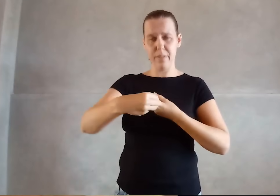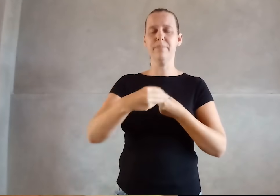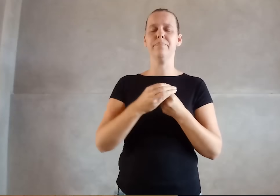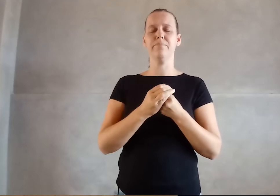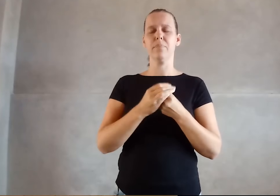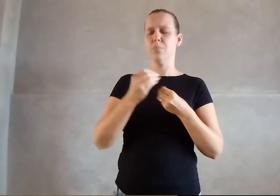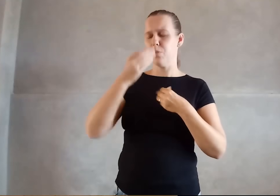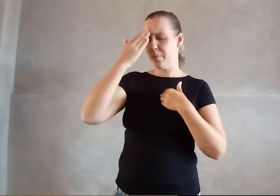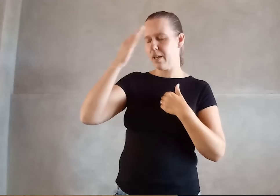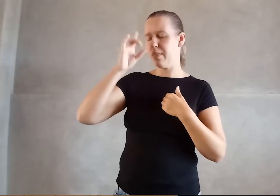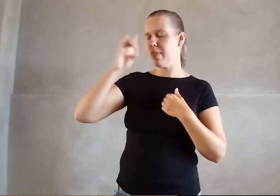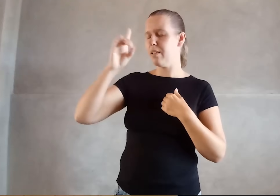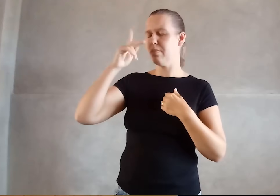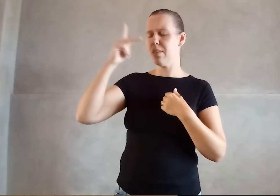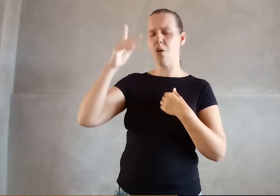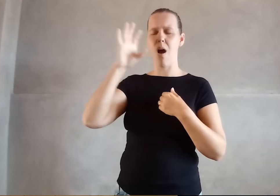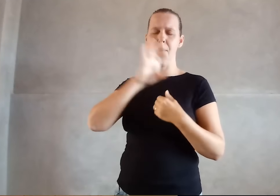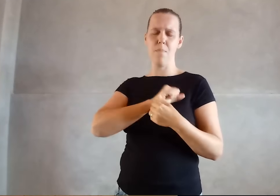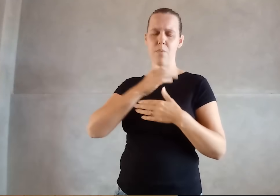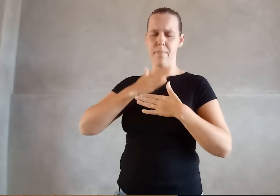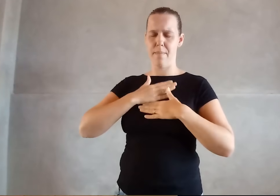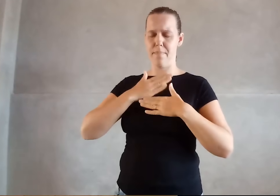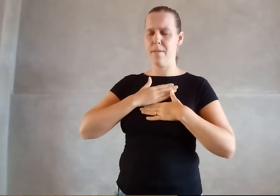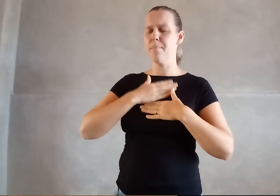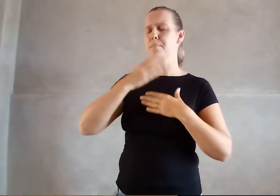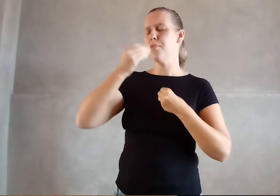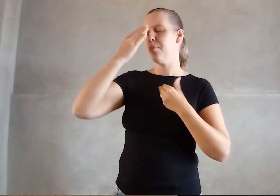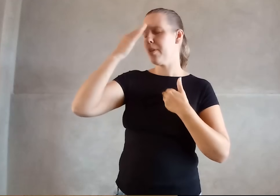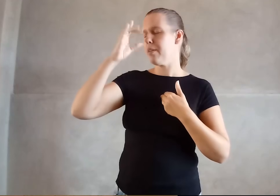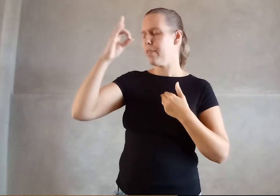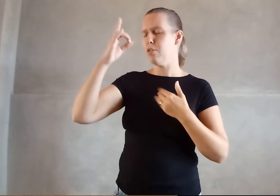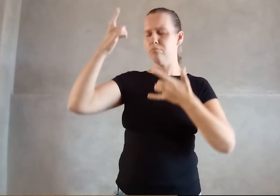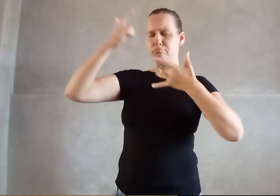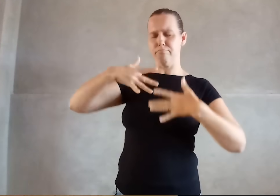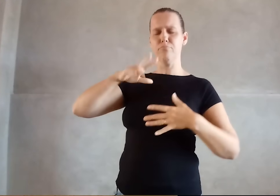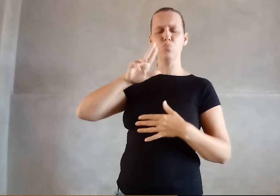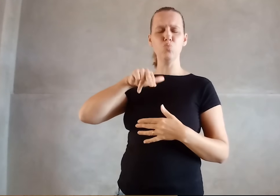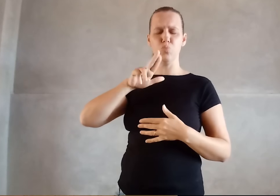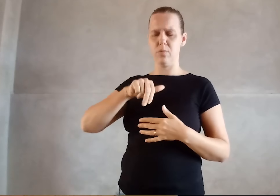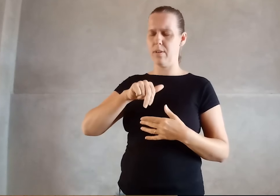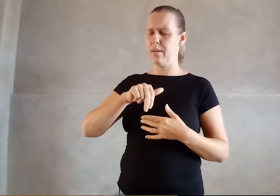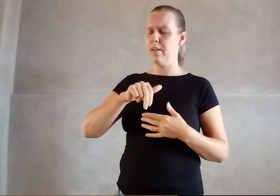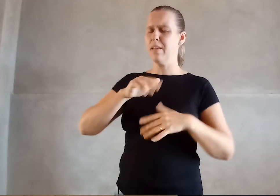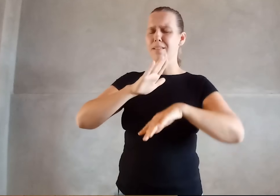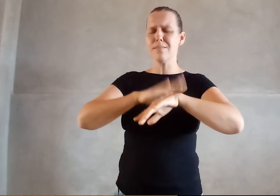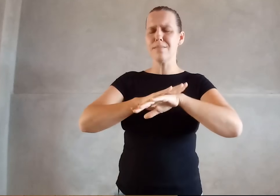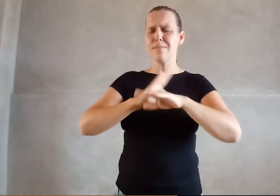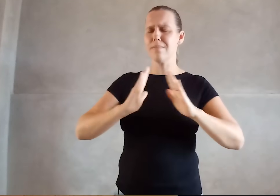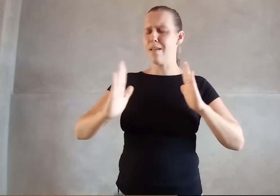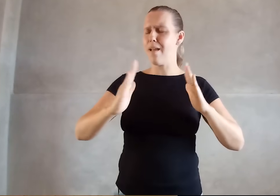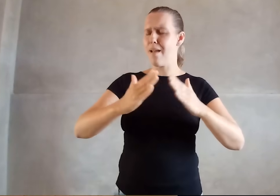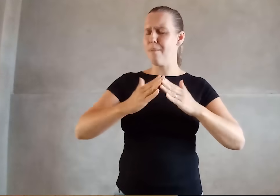desistes de mim. E no meio desta quarentena, de todo esse tempo de coronavírus, eu tenho podido conhecer ao Senhor de uma